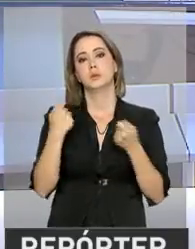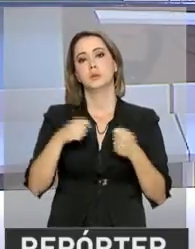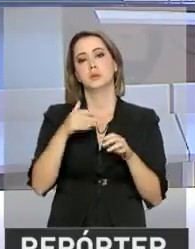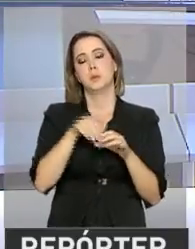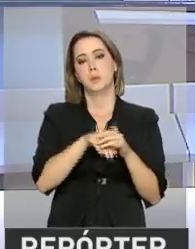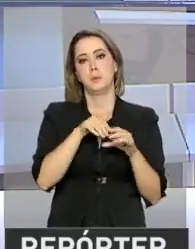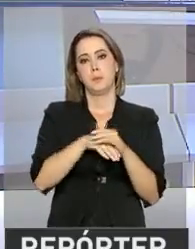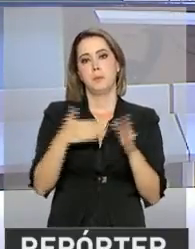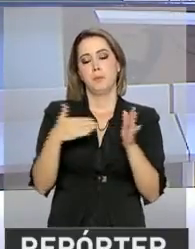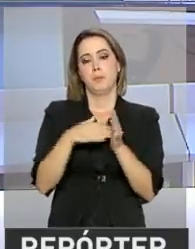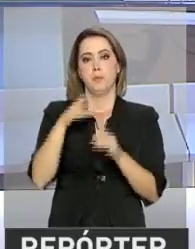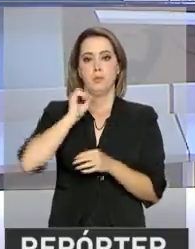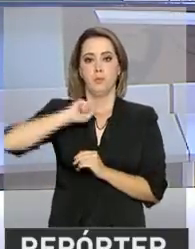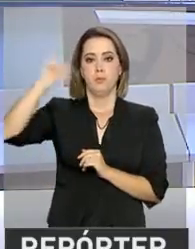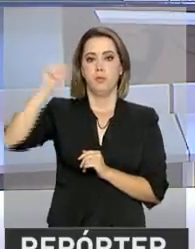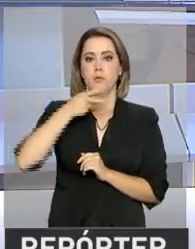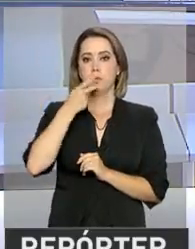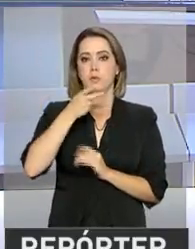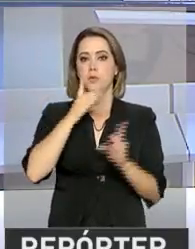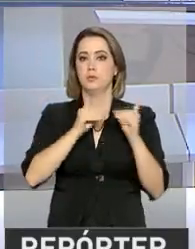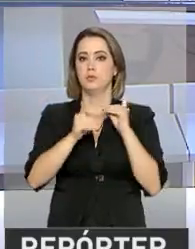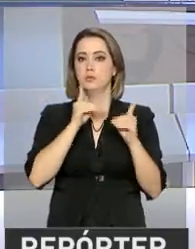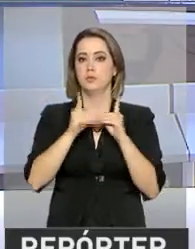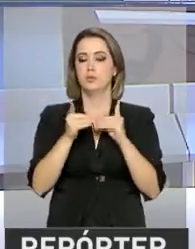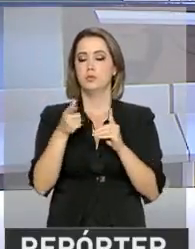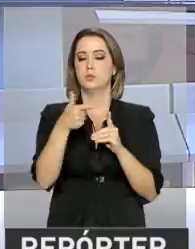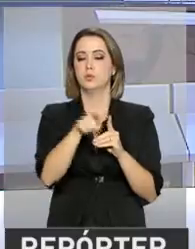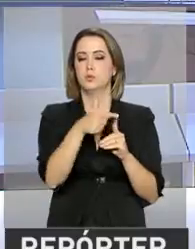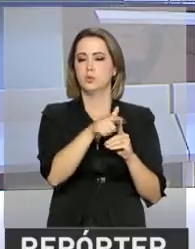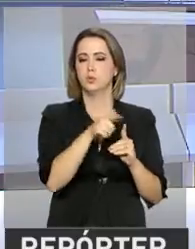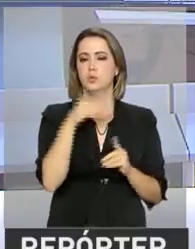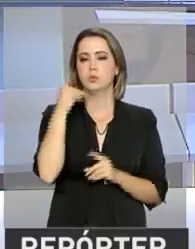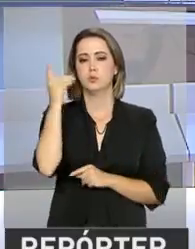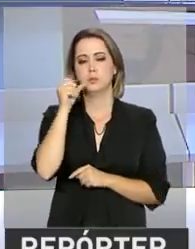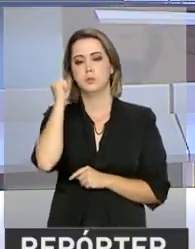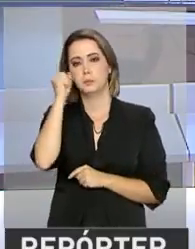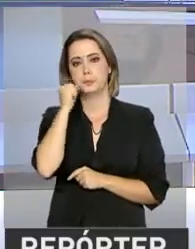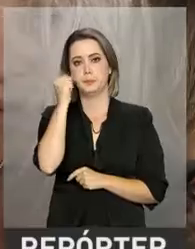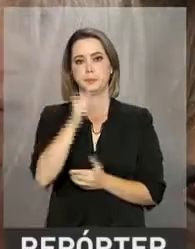até abril e falou que está debatendo o tema com os parlamentares